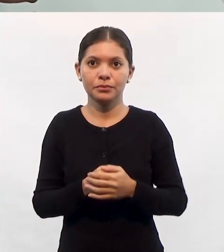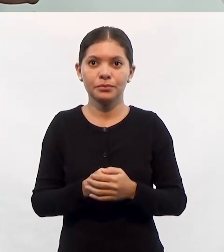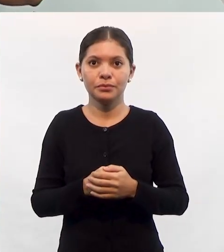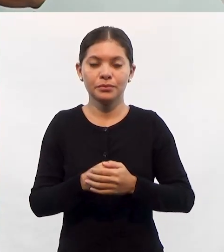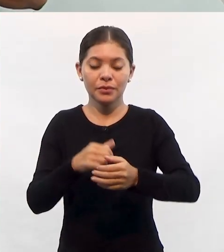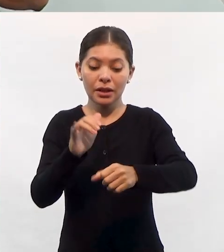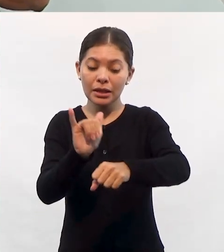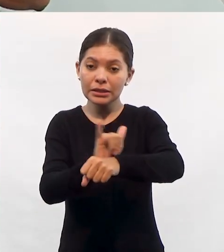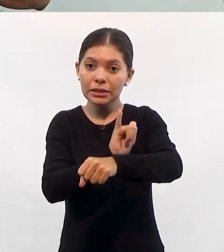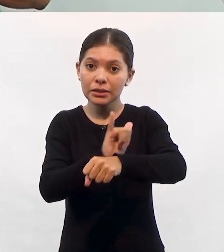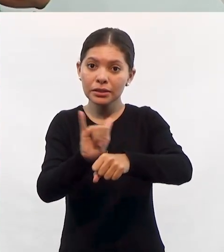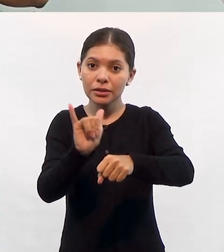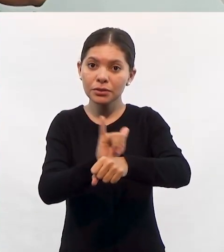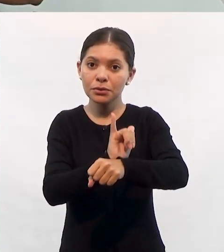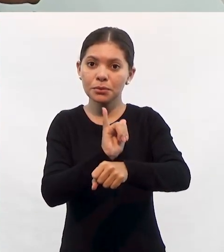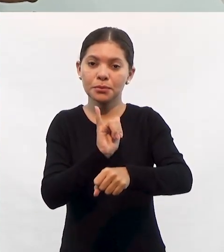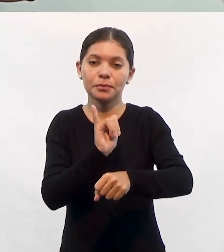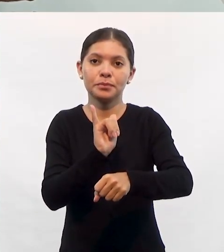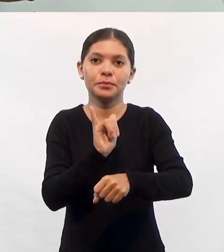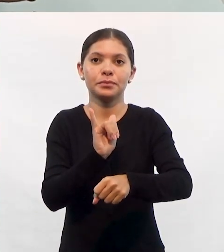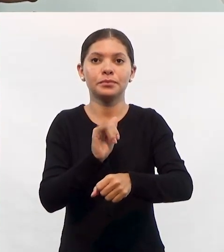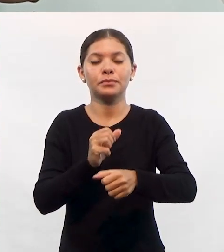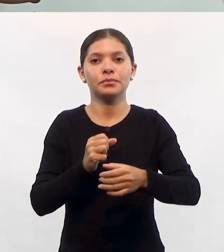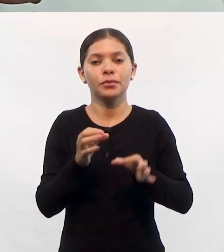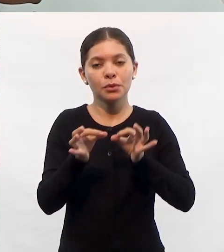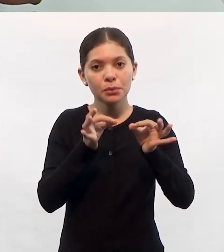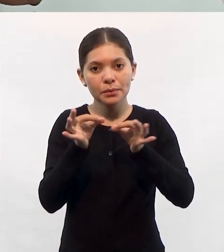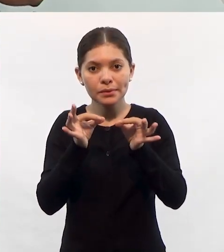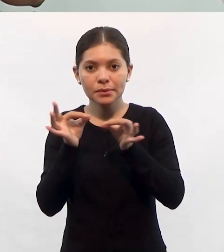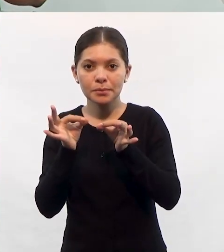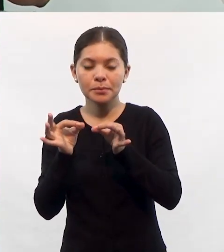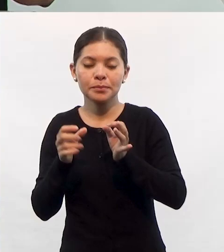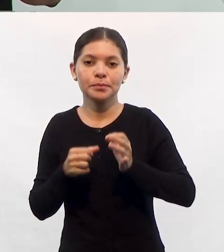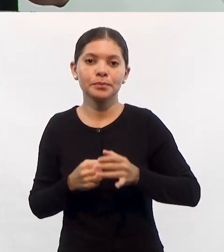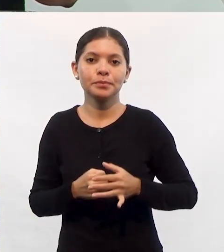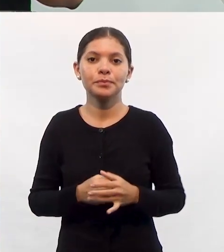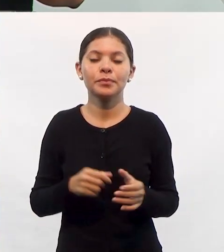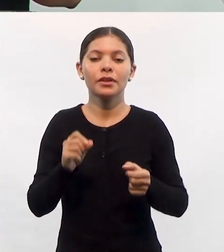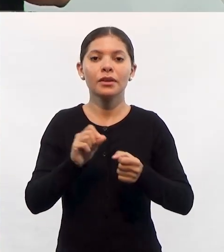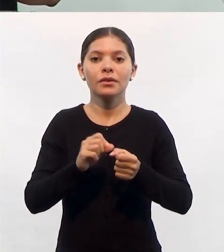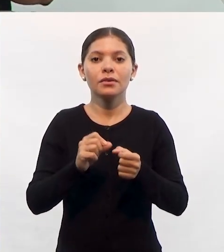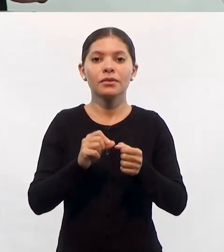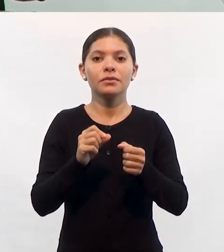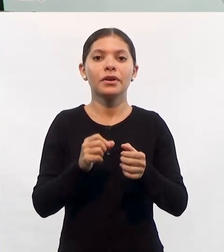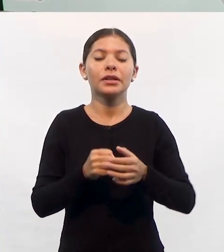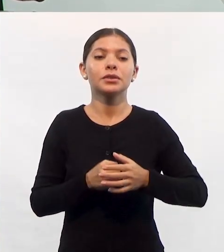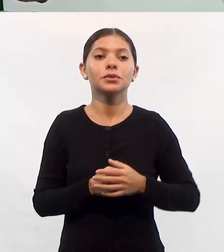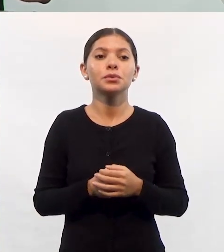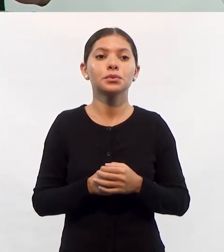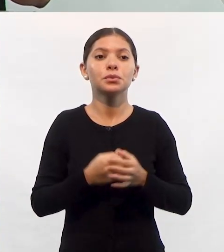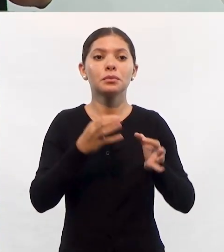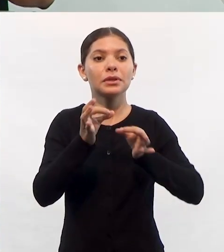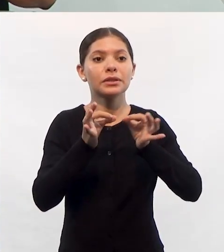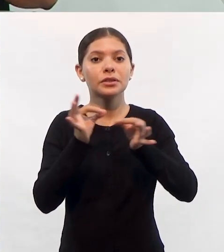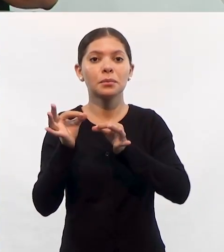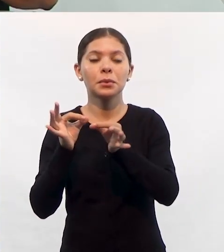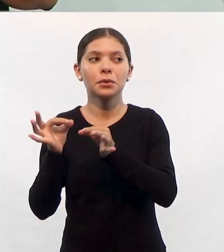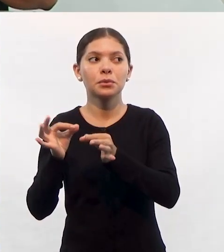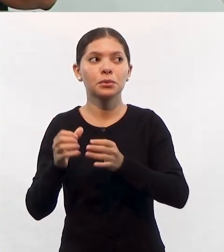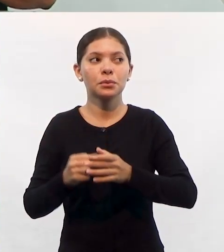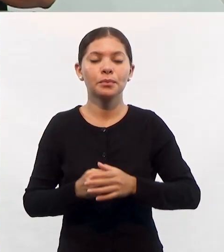estratégico planejamento estratégico acumulador organização e faz um planejamento de